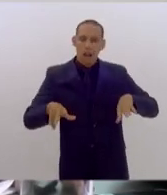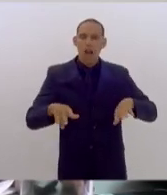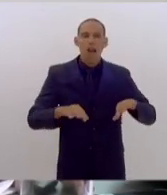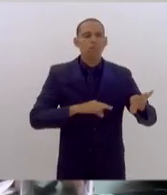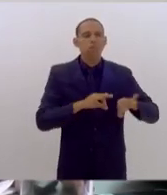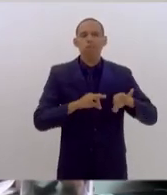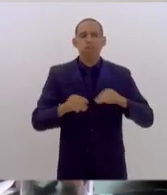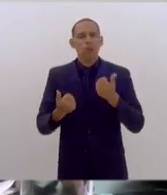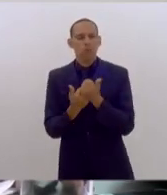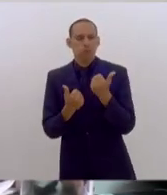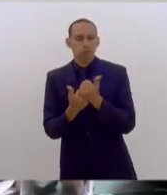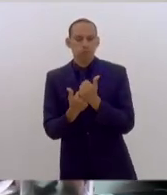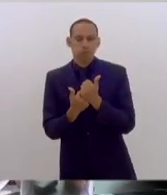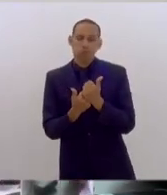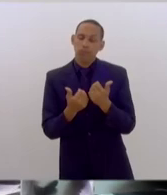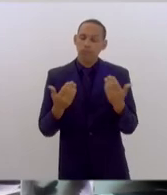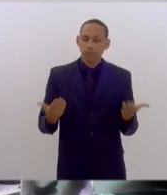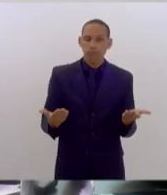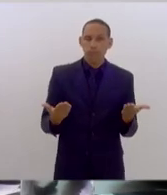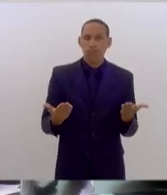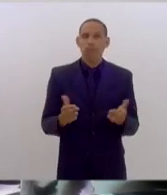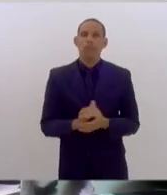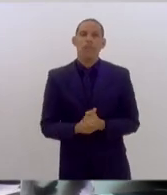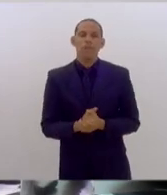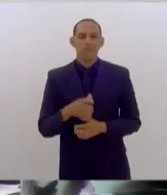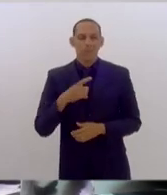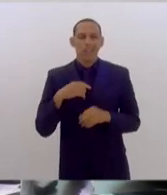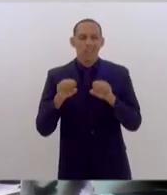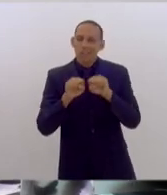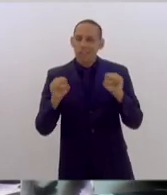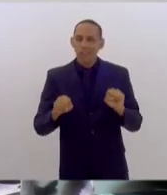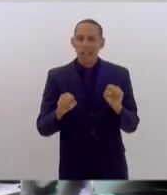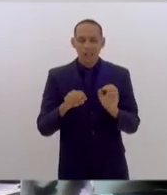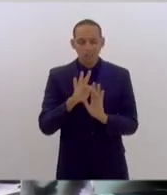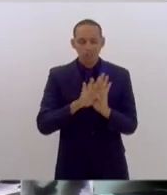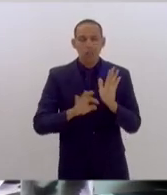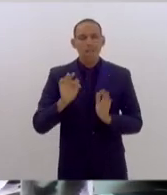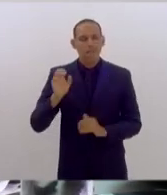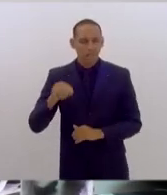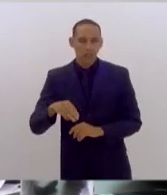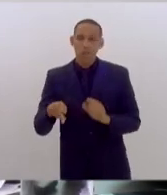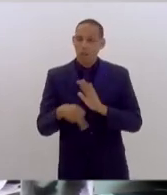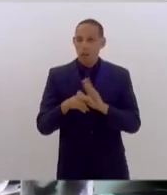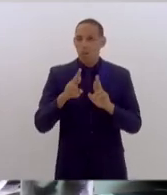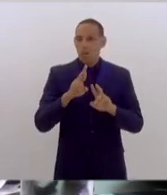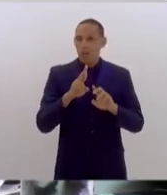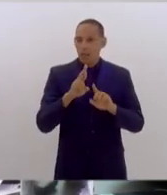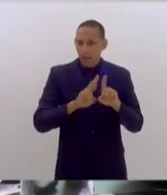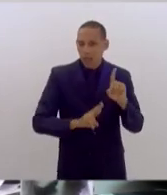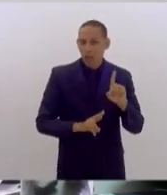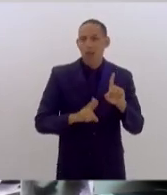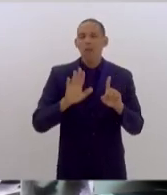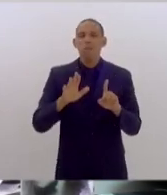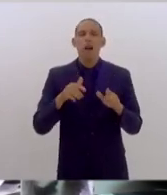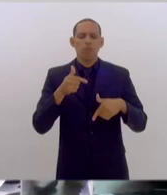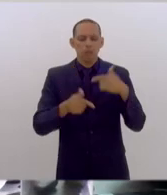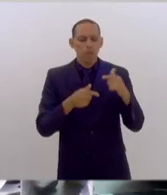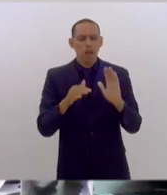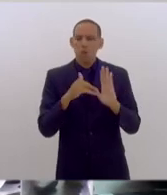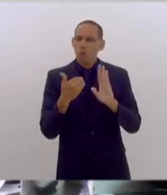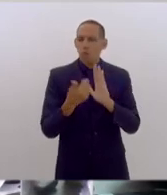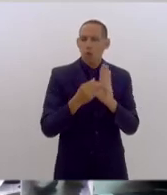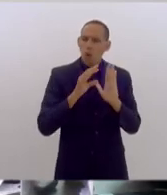muito múltiplos contribuições e outras palavras embora haja uma sistematização do texto final elaborado pelo relator o conjunto do trabalho decorre